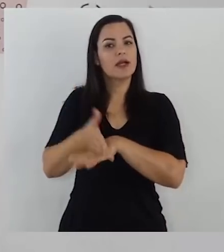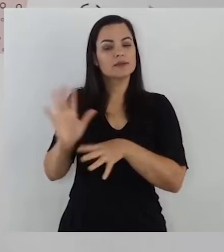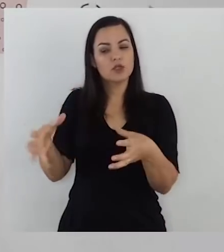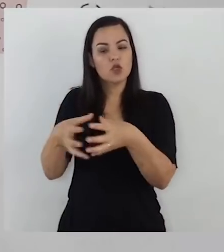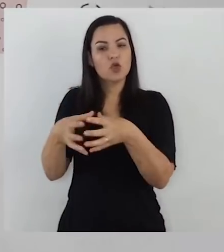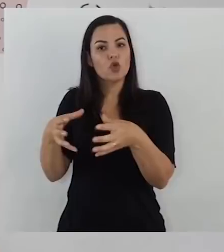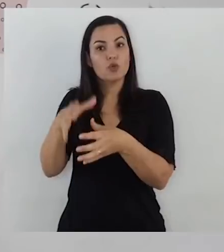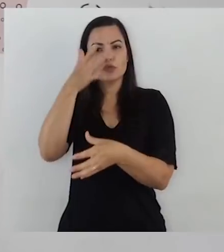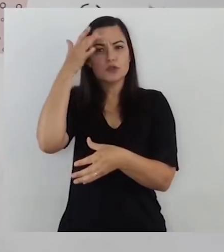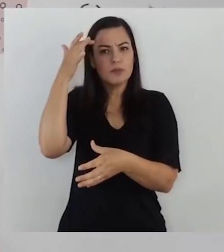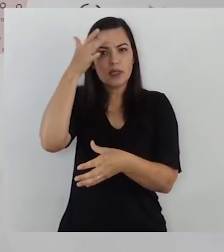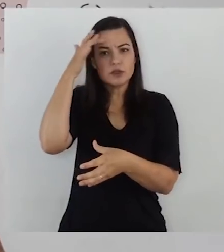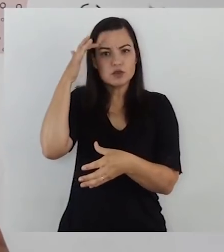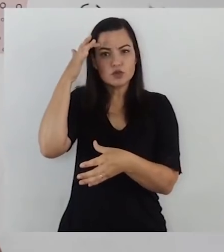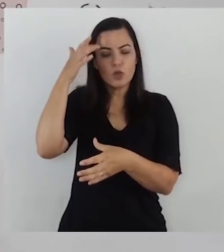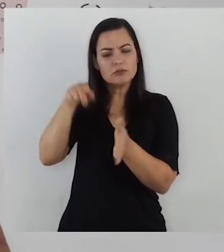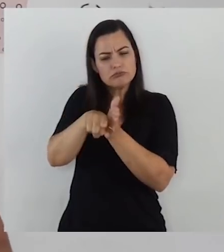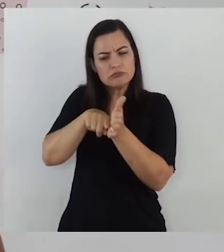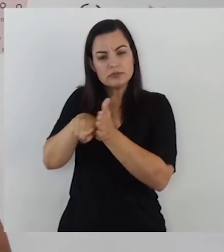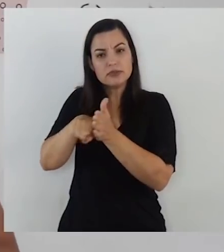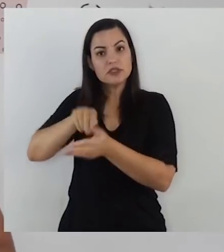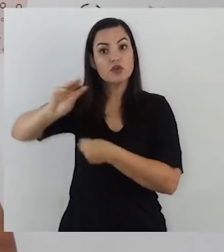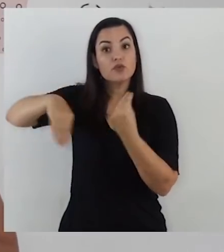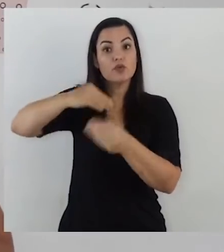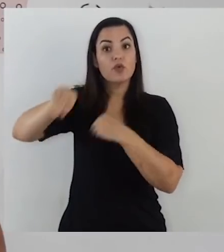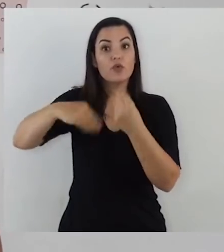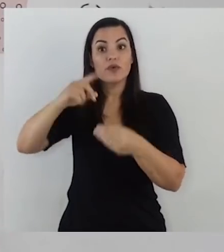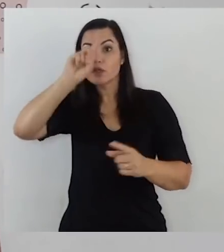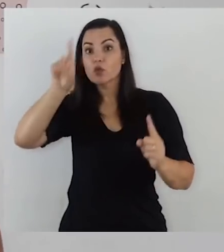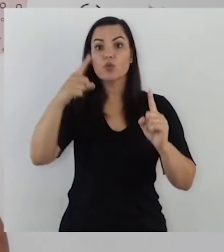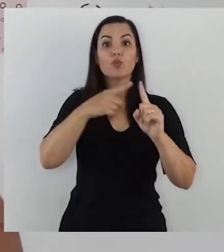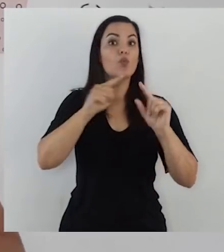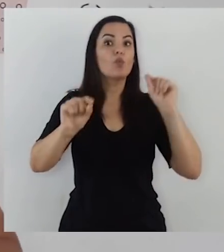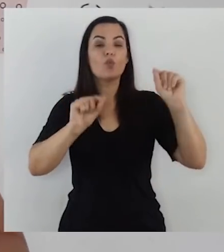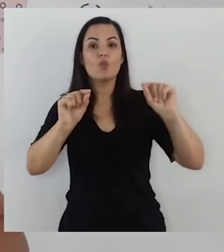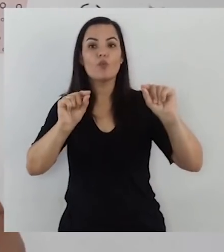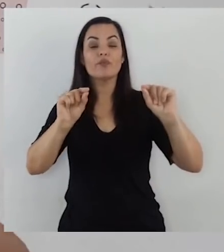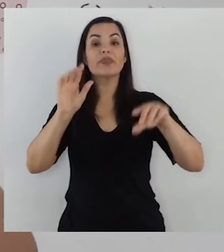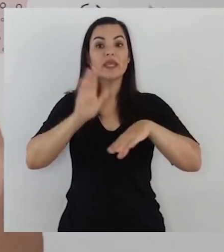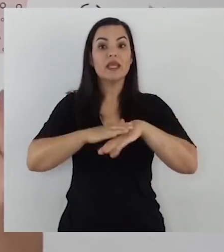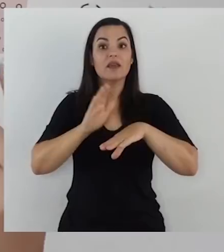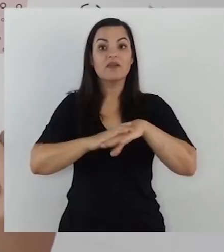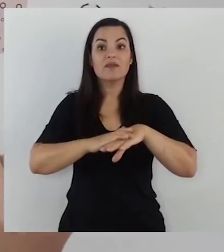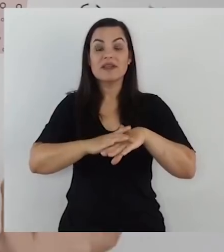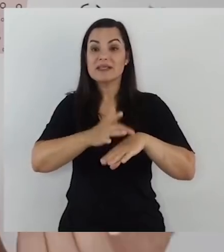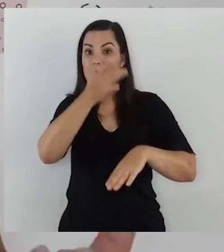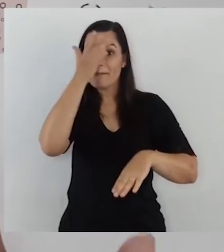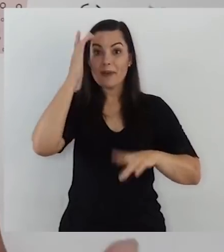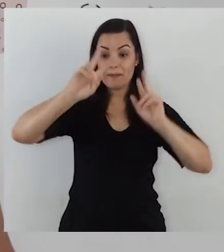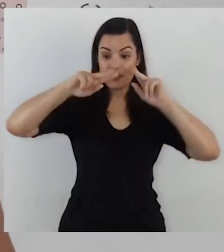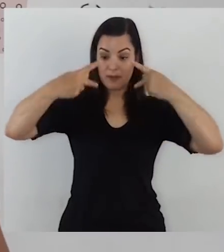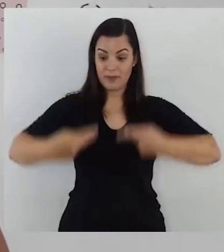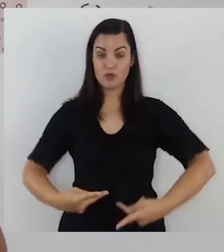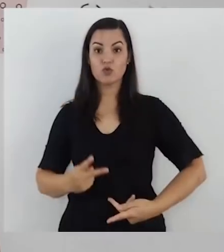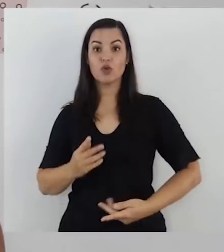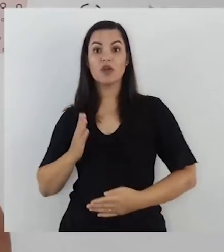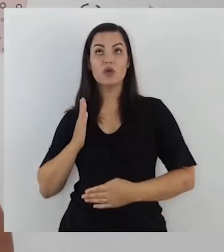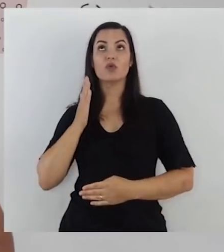de pesquisadores que estava envolvido naquela missão que levaria o primeiro ser